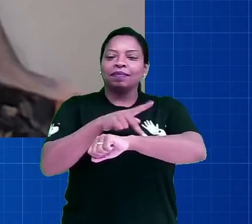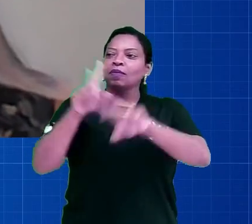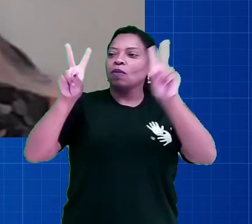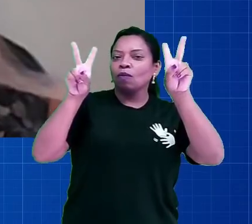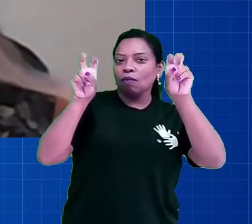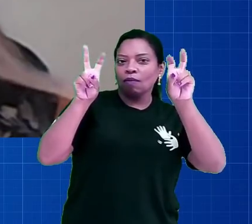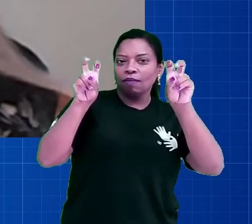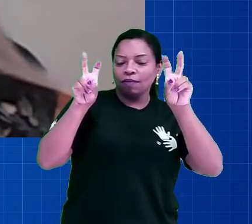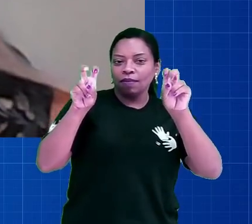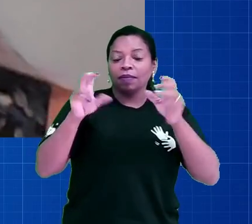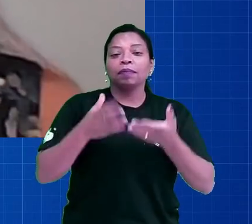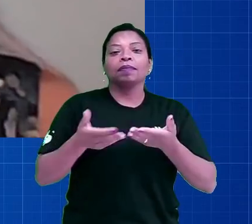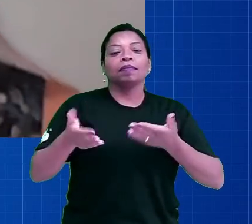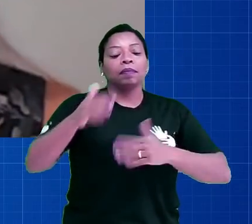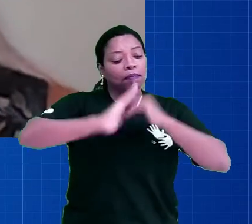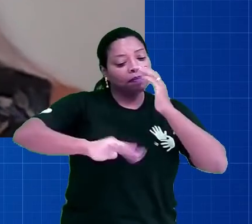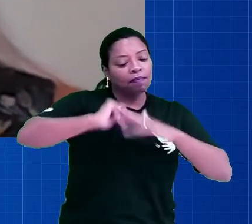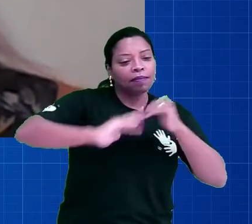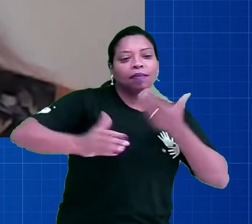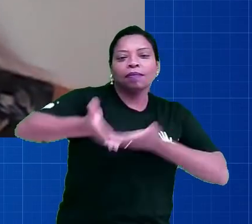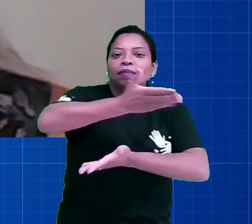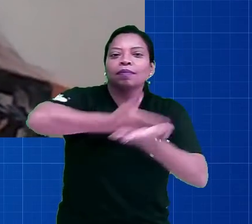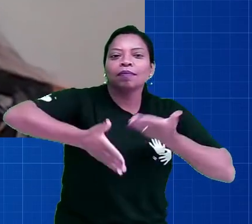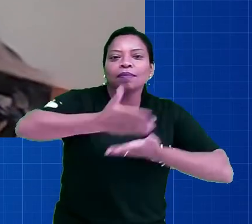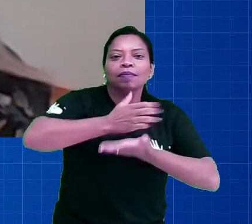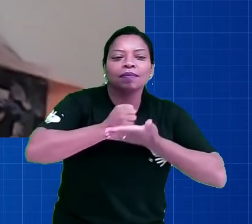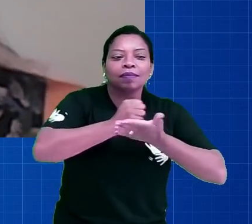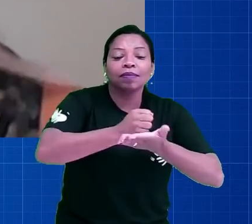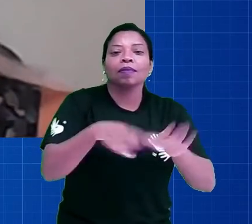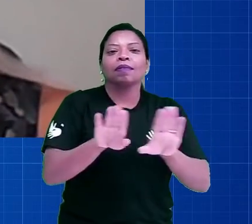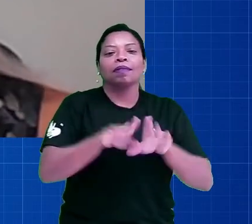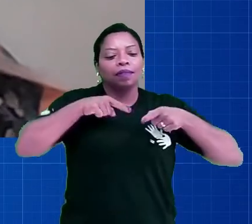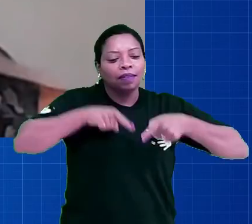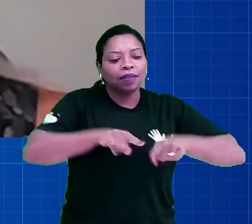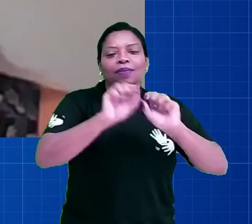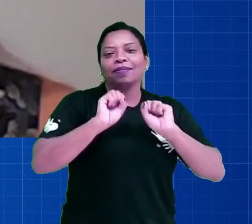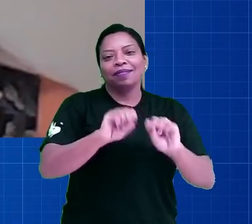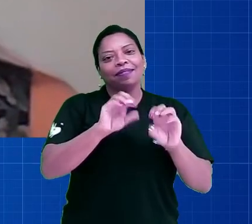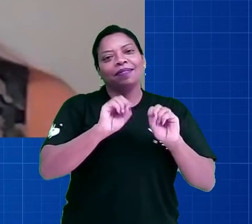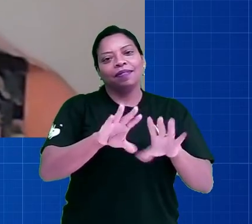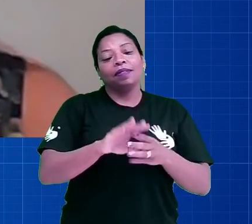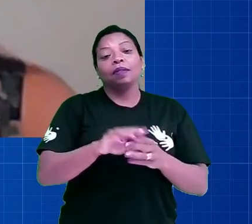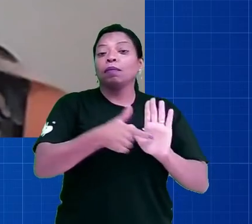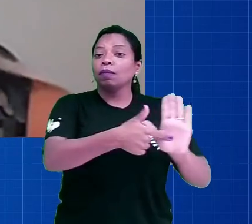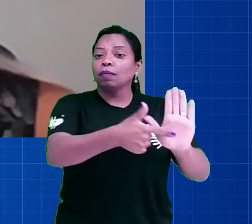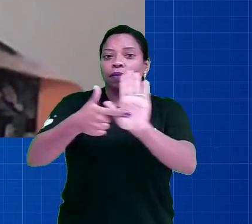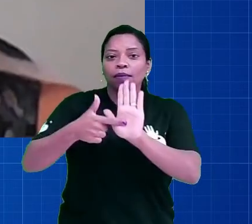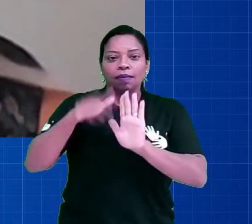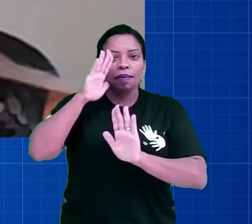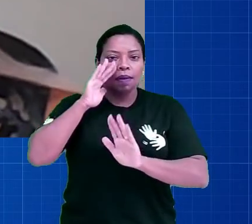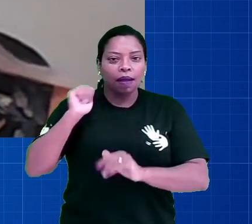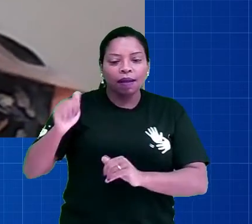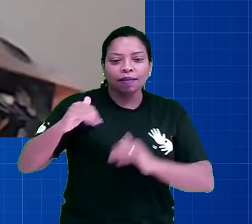do coensino, para estar divulgando para toda a rede, assim, qual é a nossa intenção. E realmente, não é que surgiu do nada o